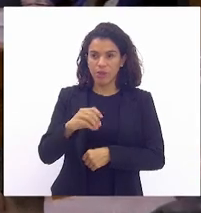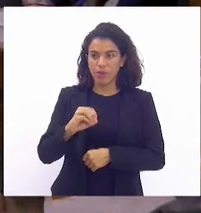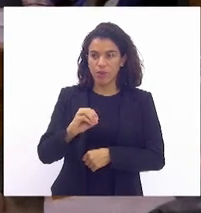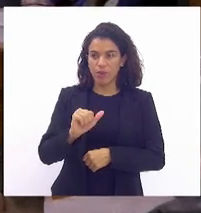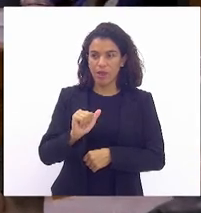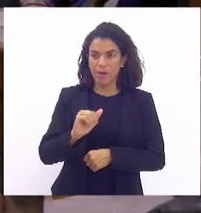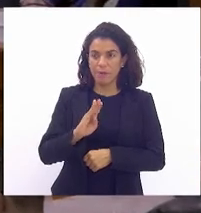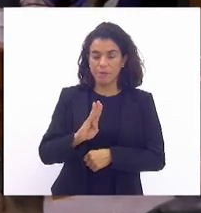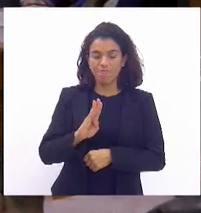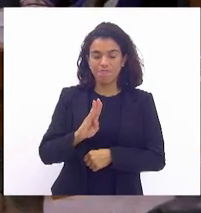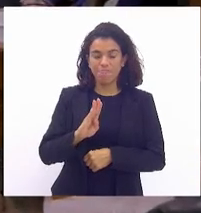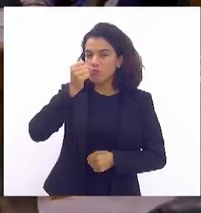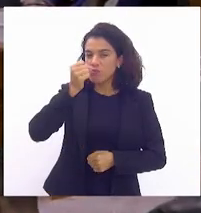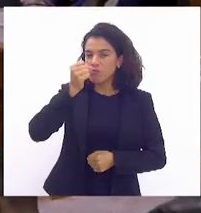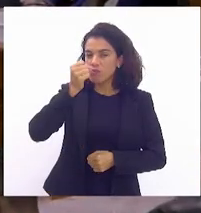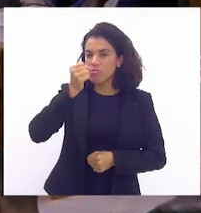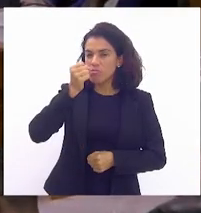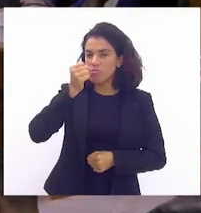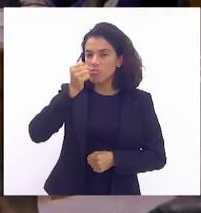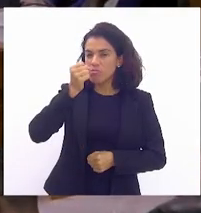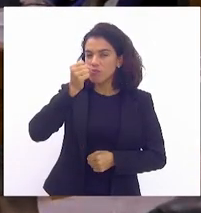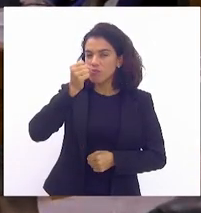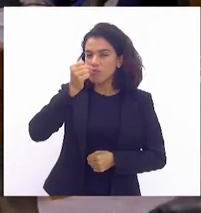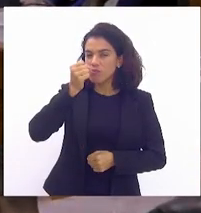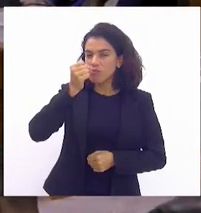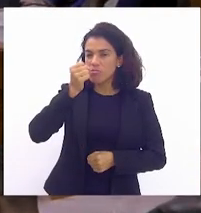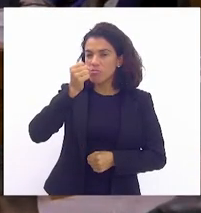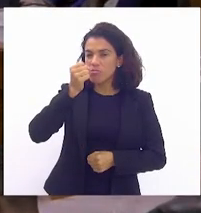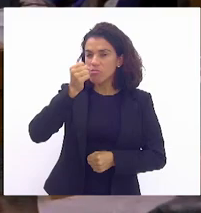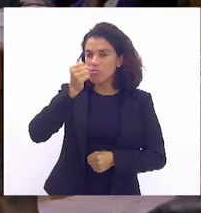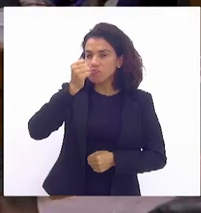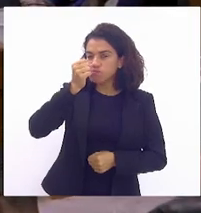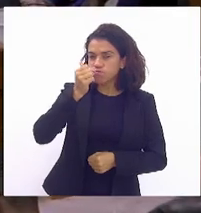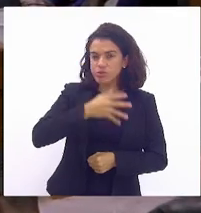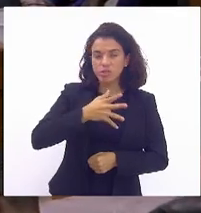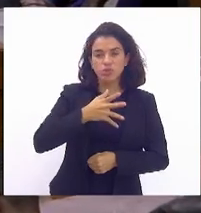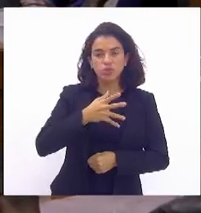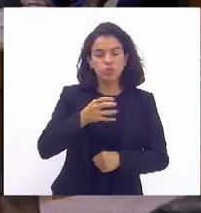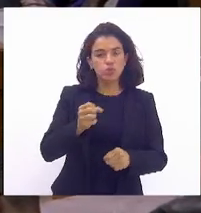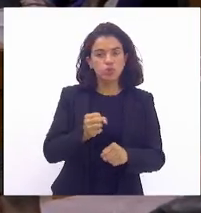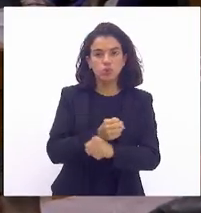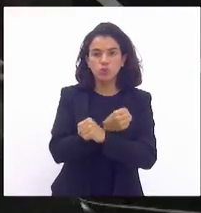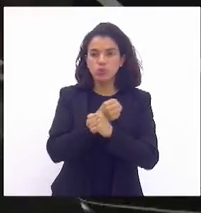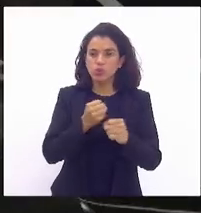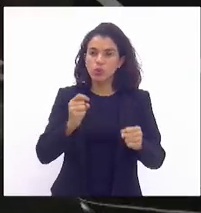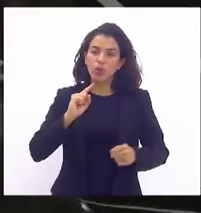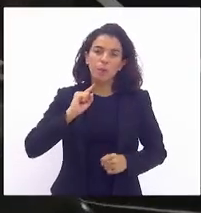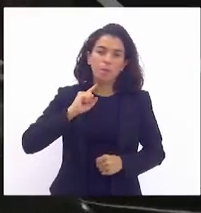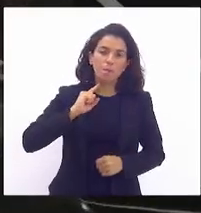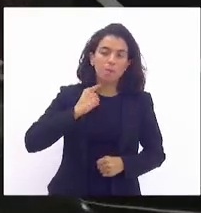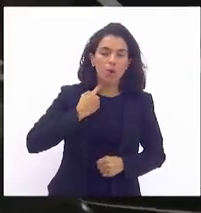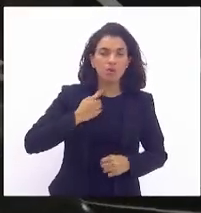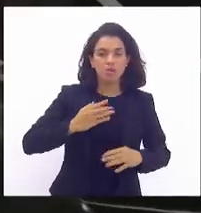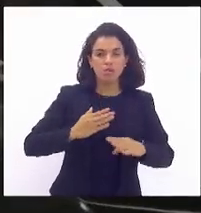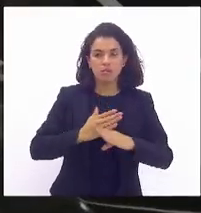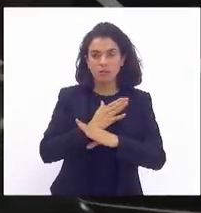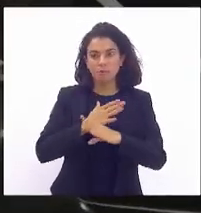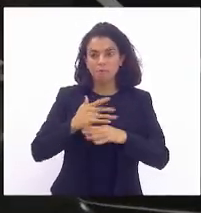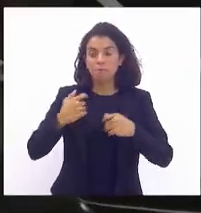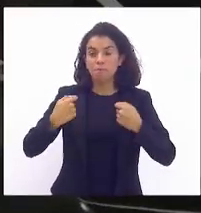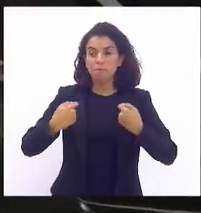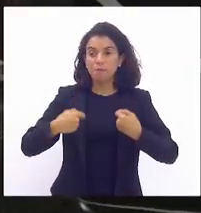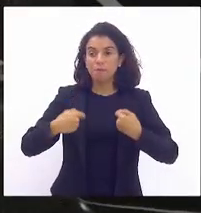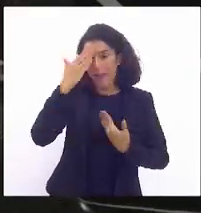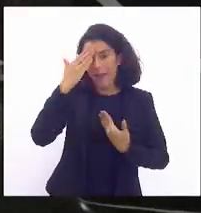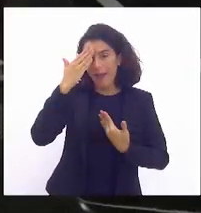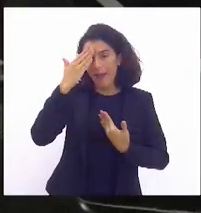estou indignada com o absurdo que está essa poluição na cidade. Precisa, de fato,